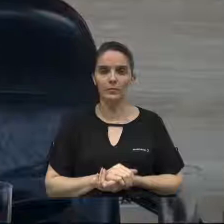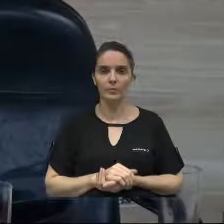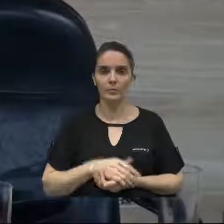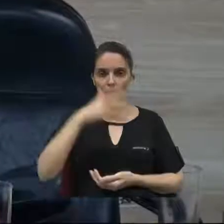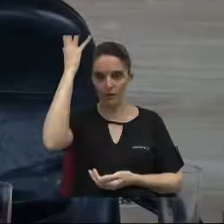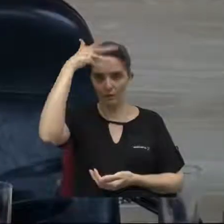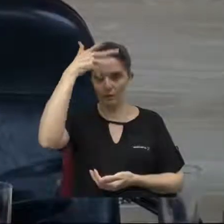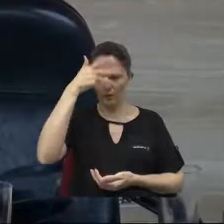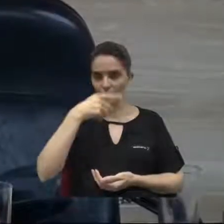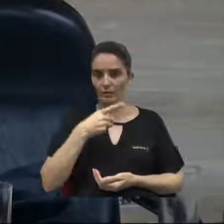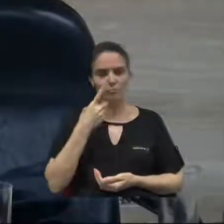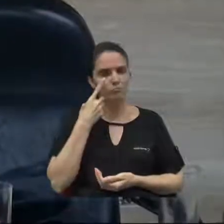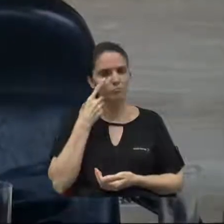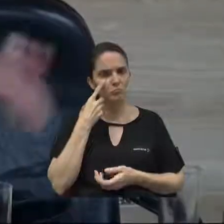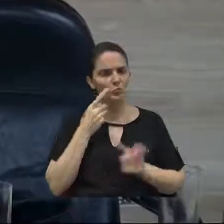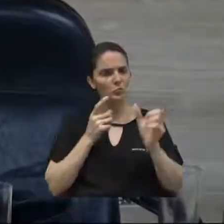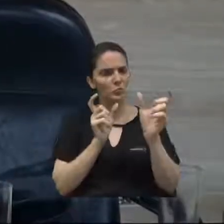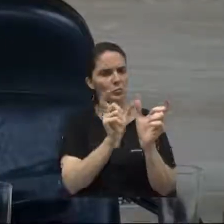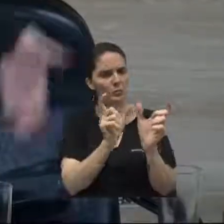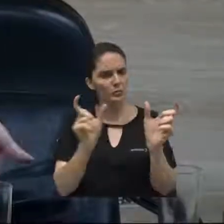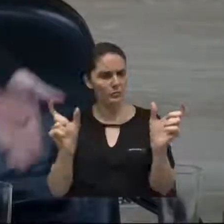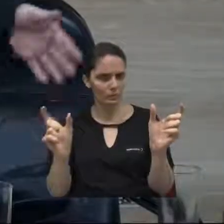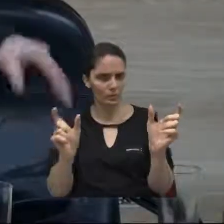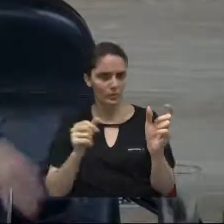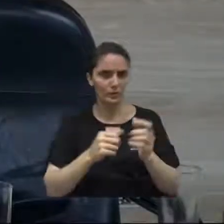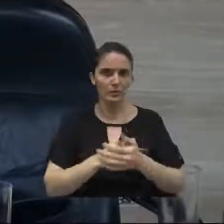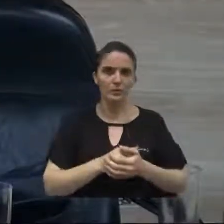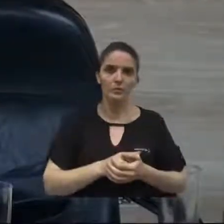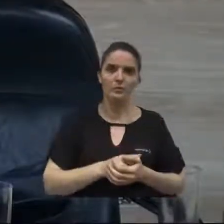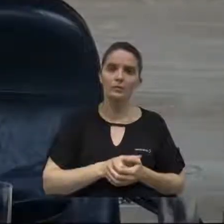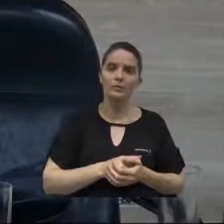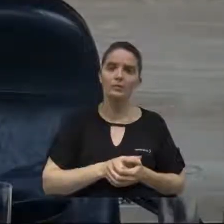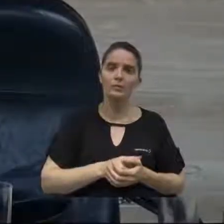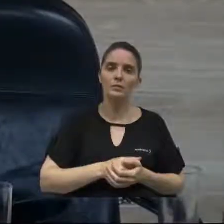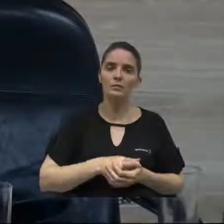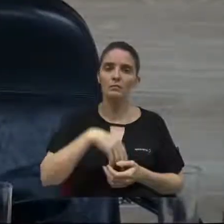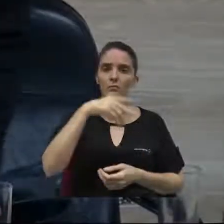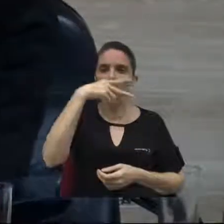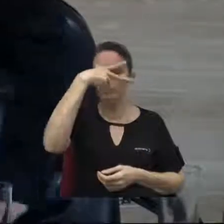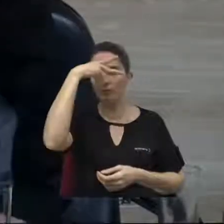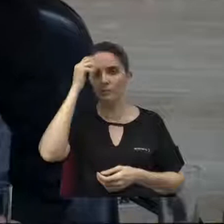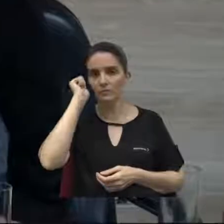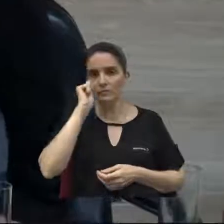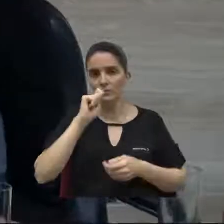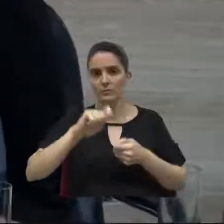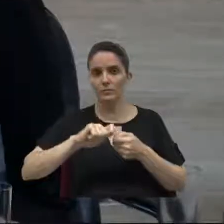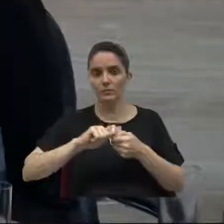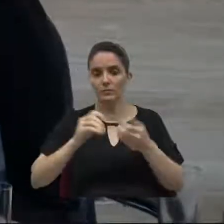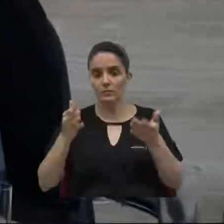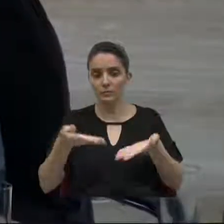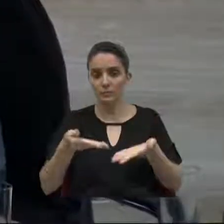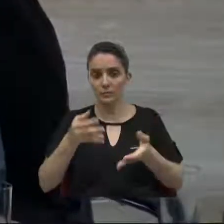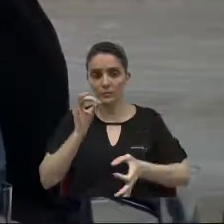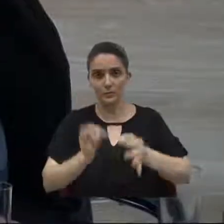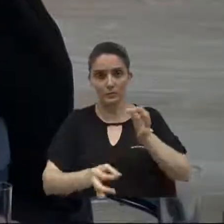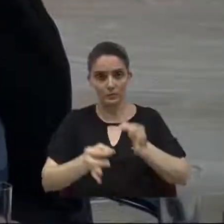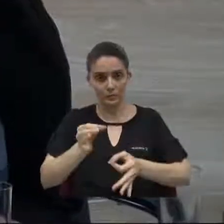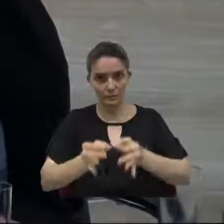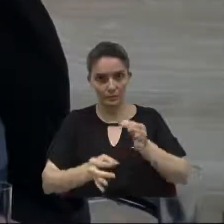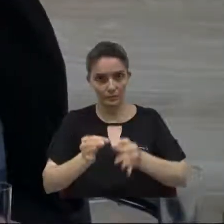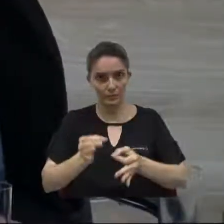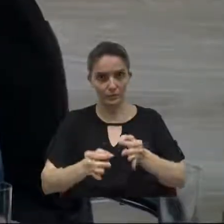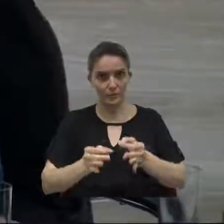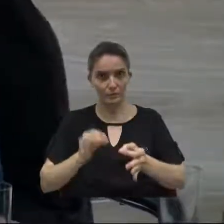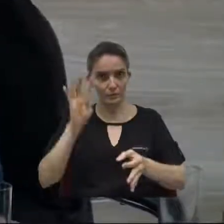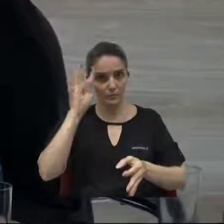vi uma frase que o Executivo faz o presente, O judiciário resolve as contendas